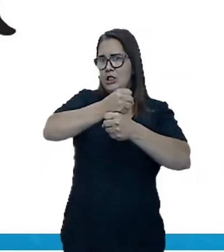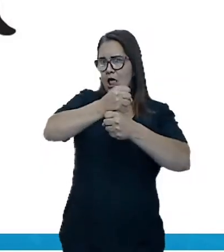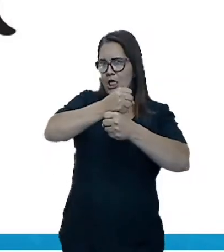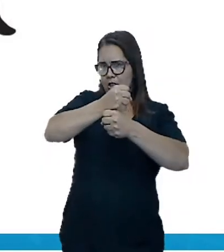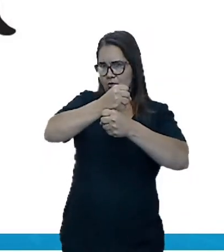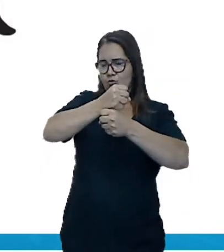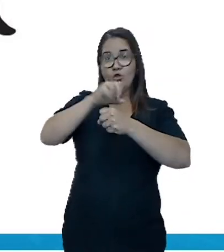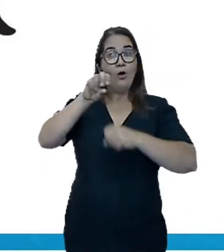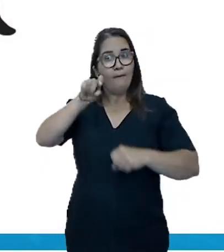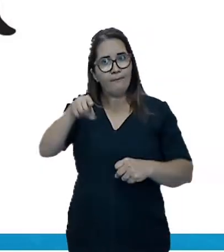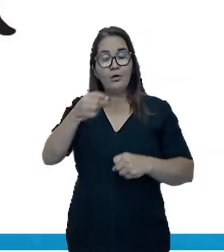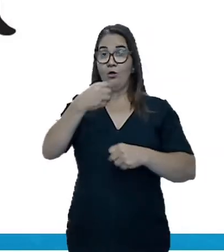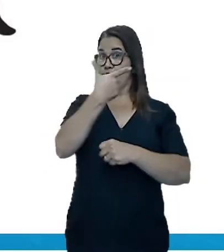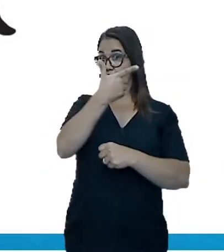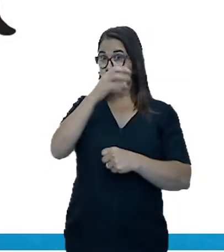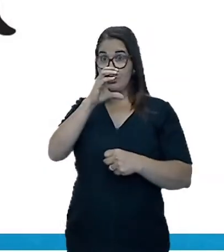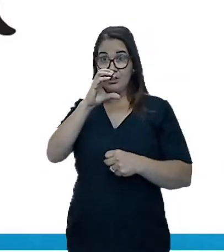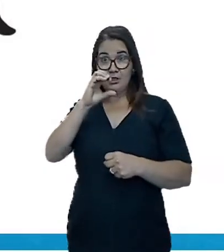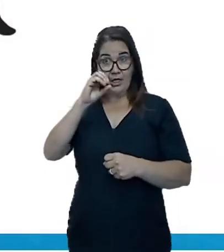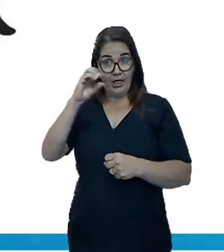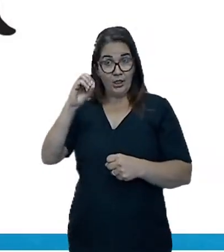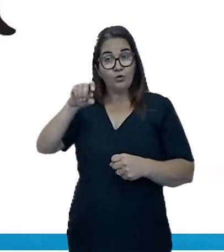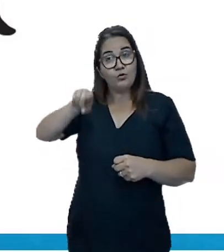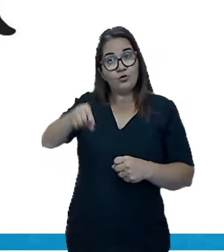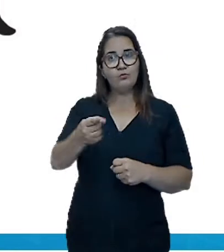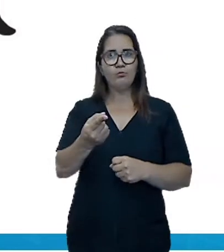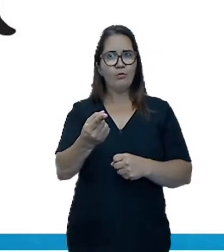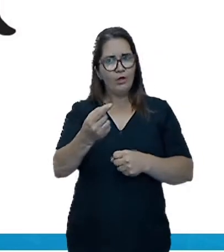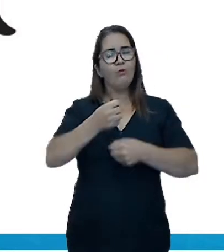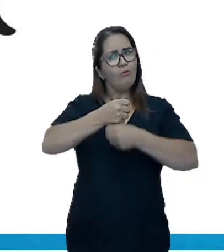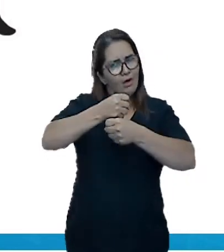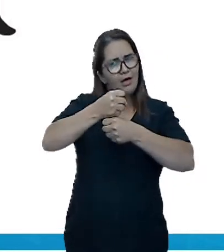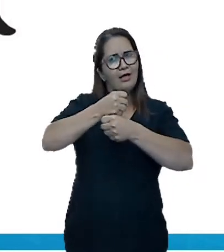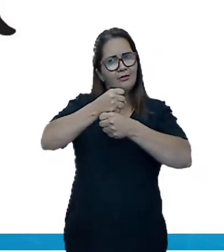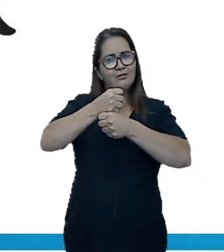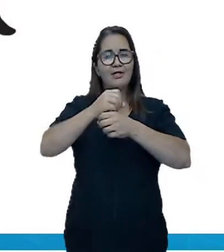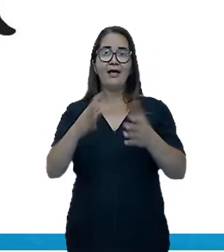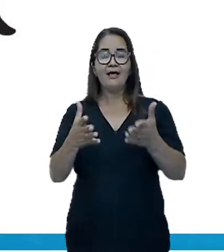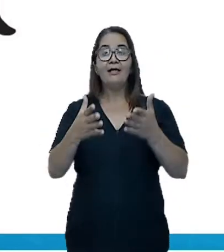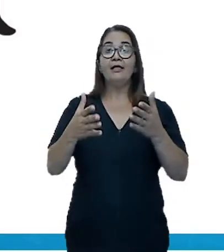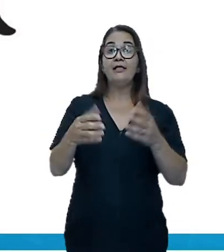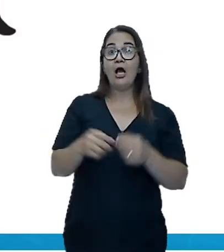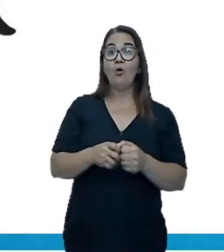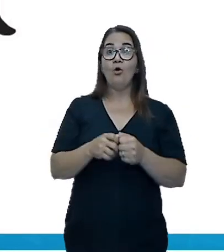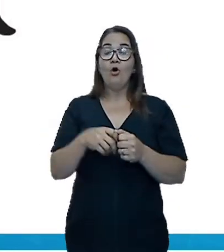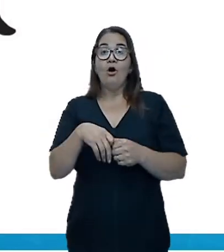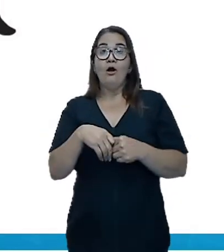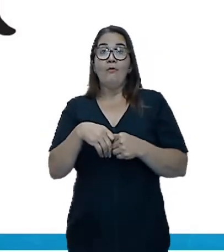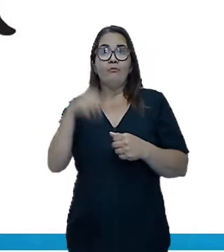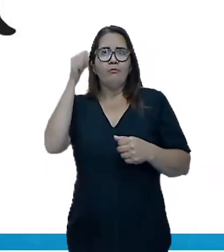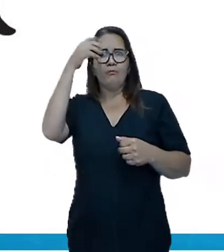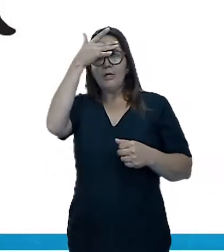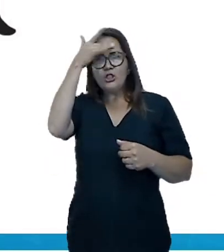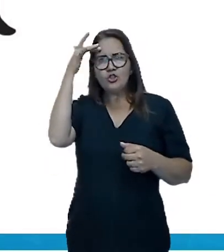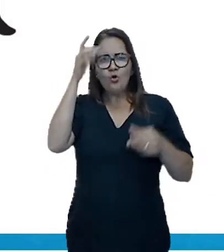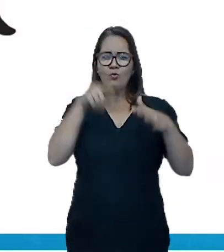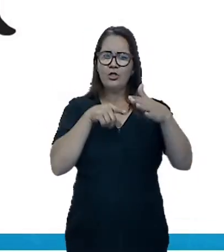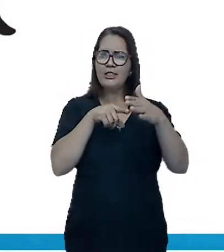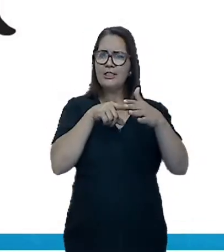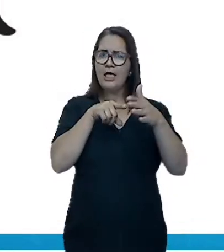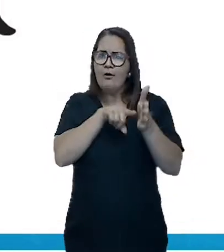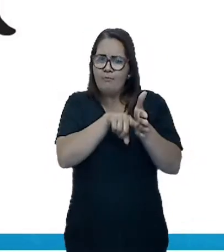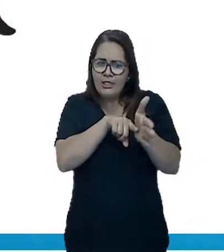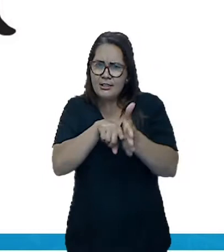o interesse nas áreas de filosofia, ciência e também da religião. No entanto, entender onde